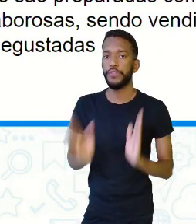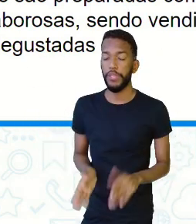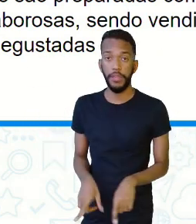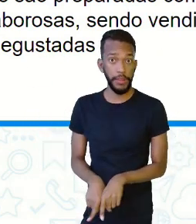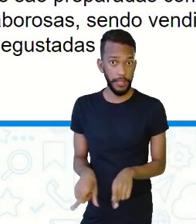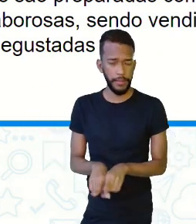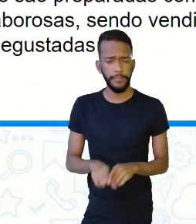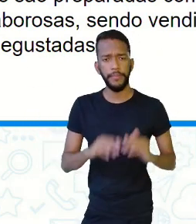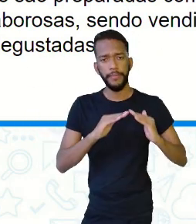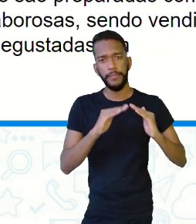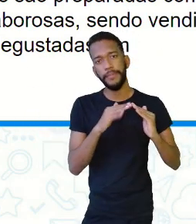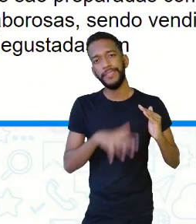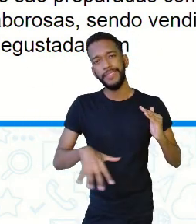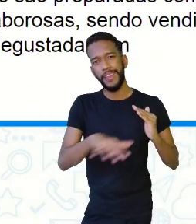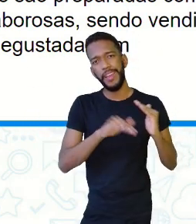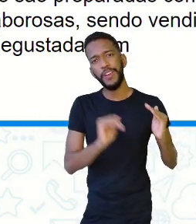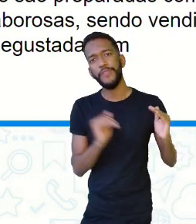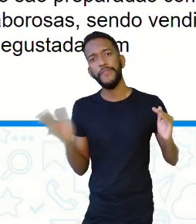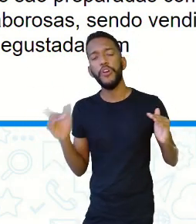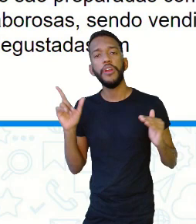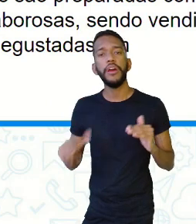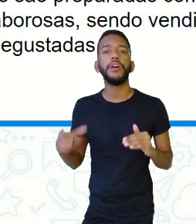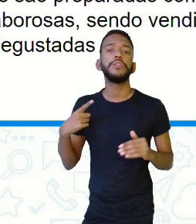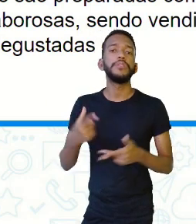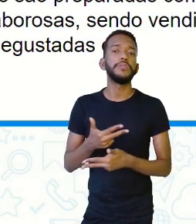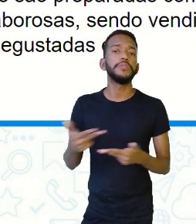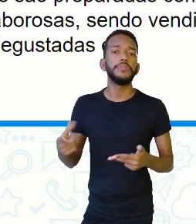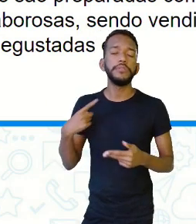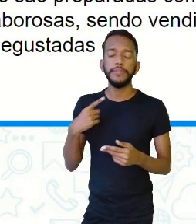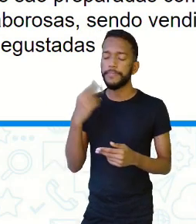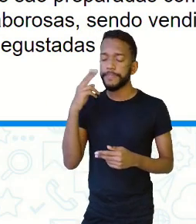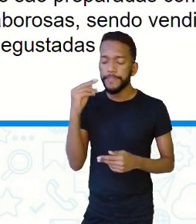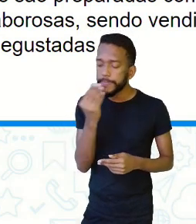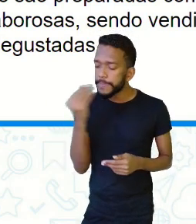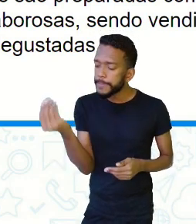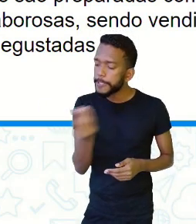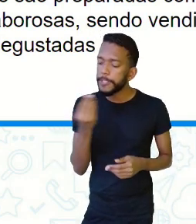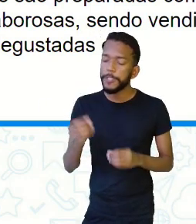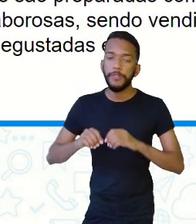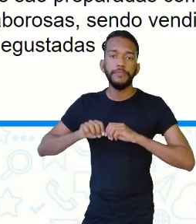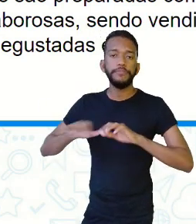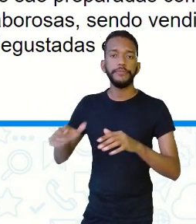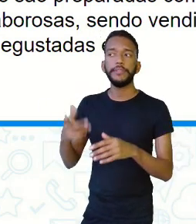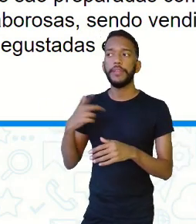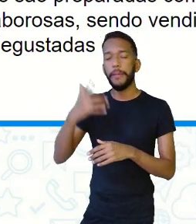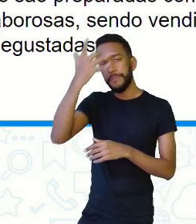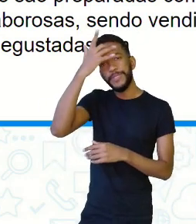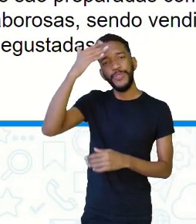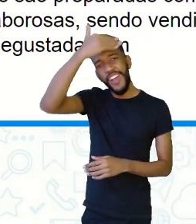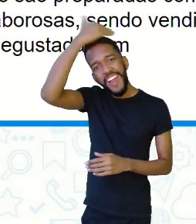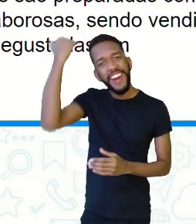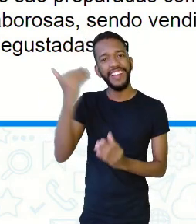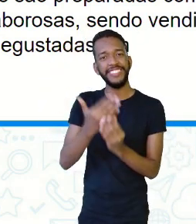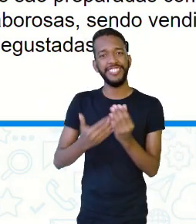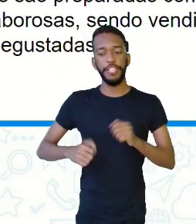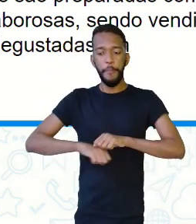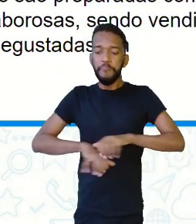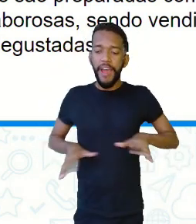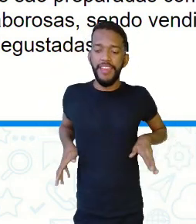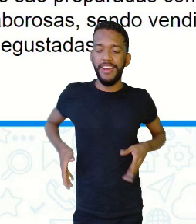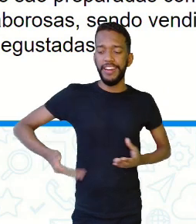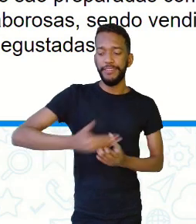as comidas são preparadas com muito tempero e são mais saborosas, sendo vendidas pelas baianas do acarajé e degustadas